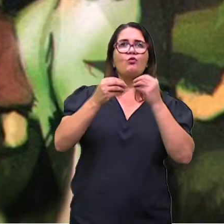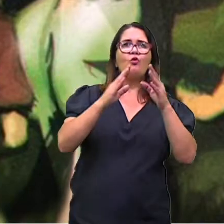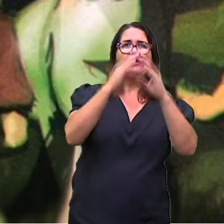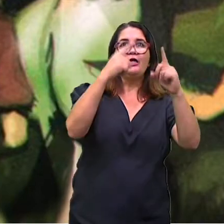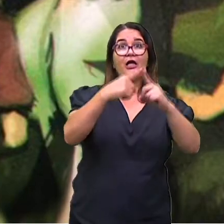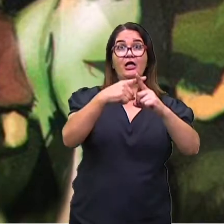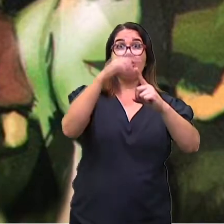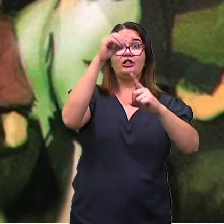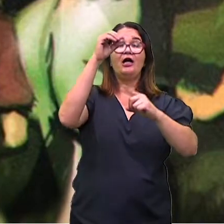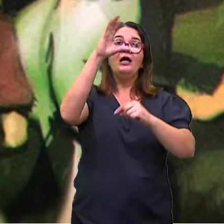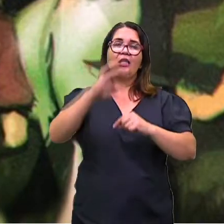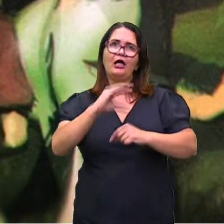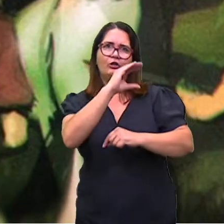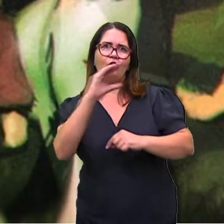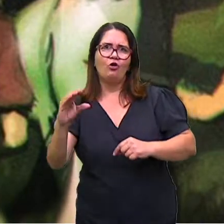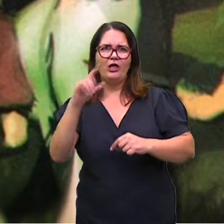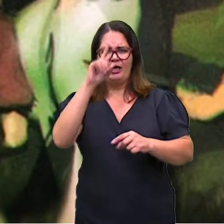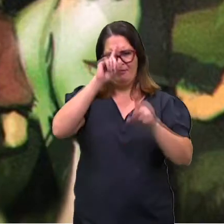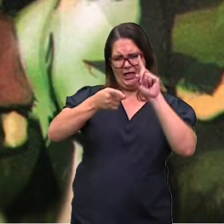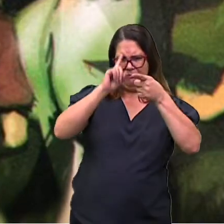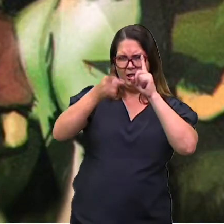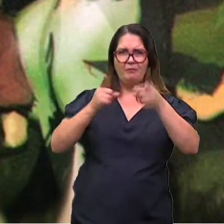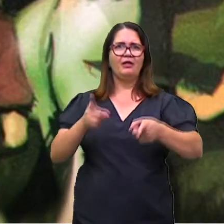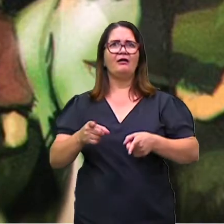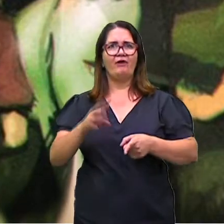detinha. Então, ela